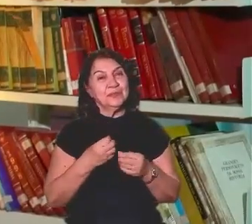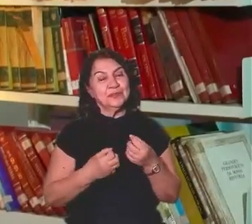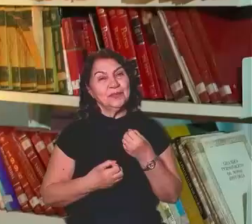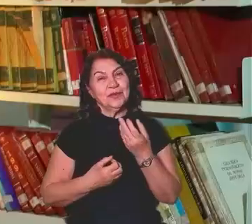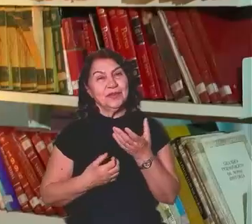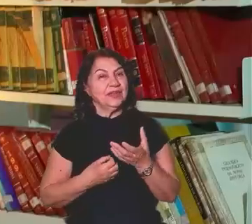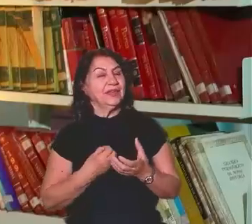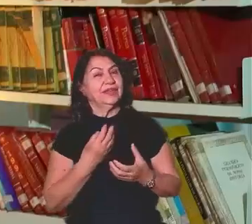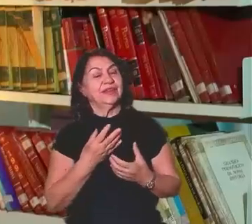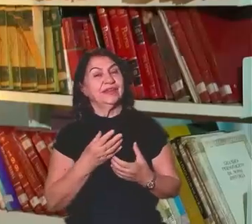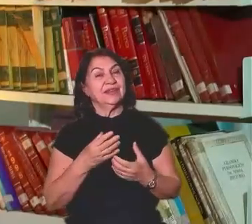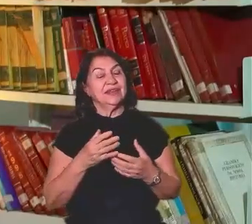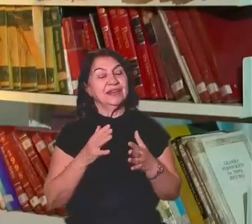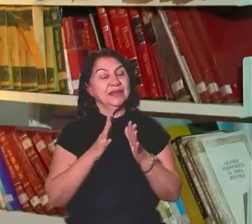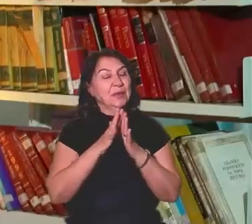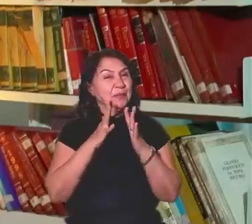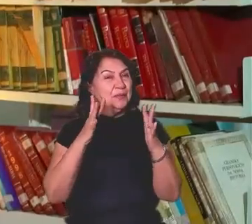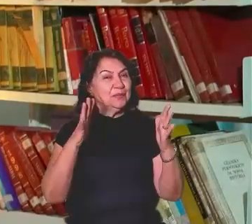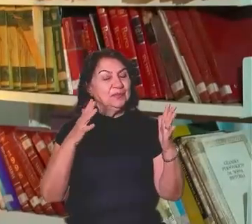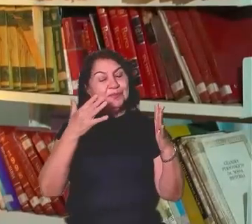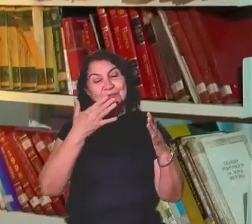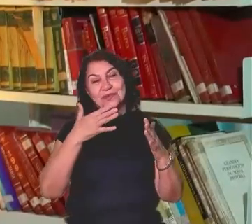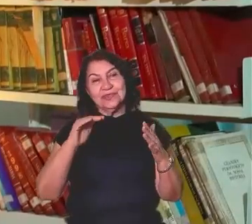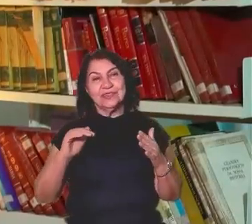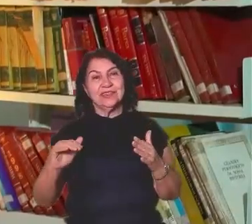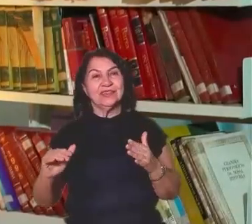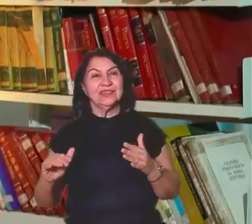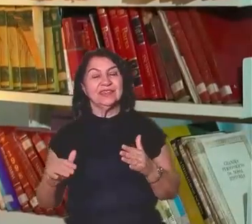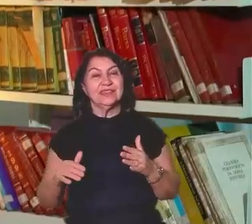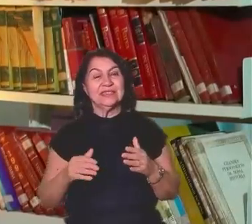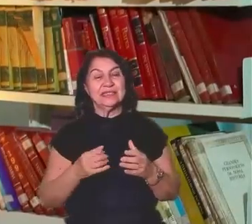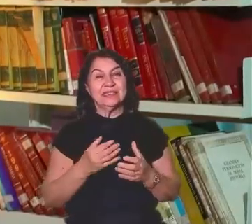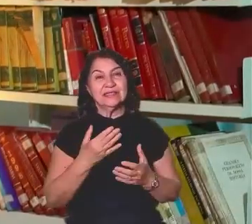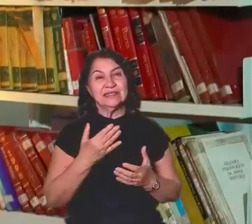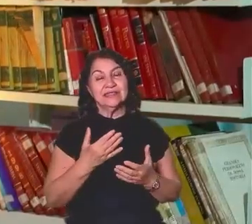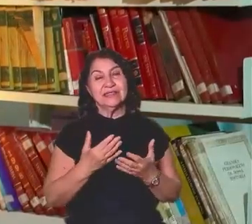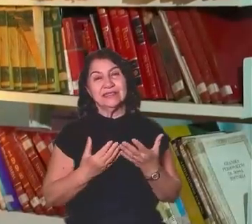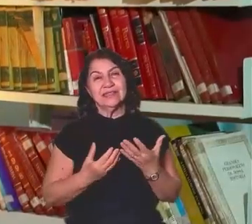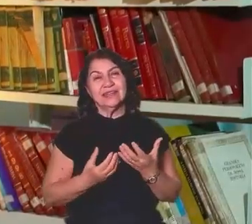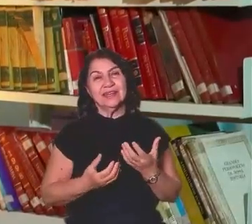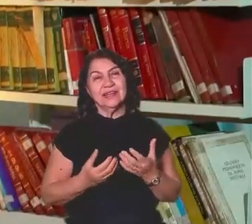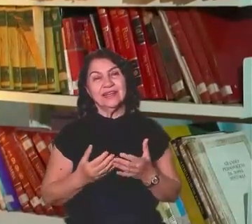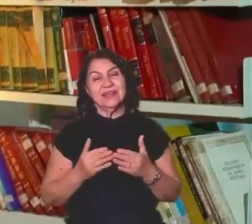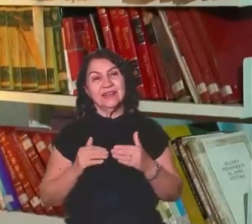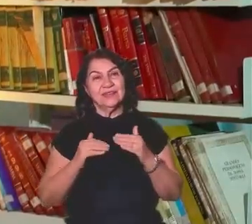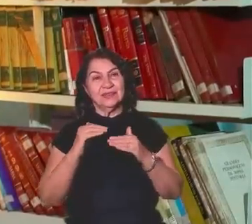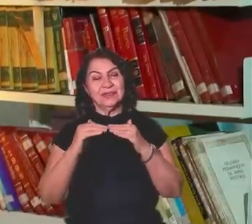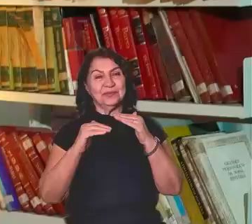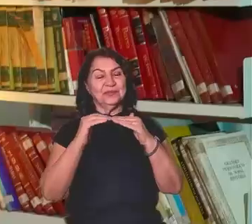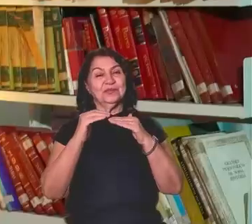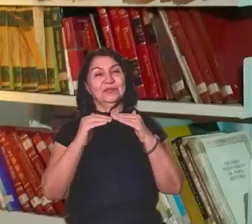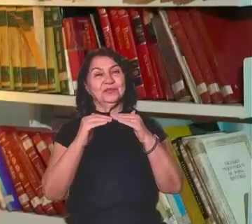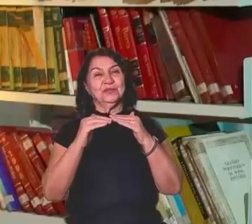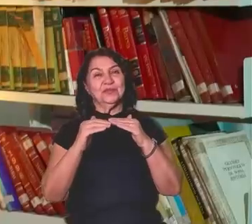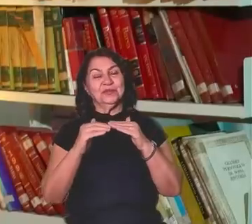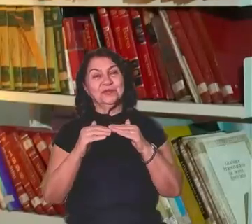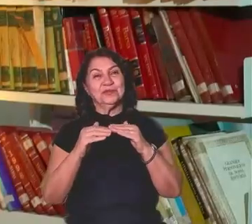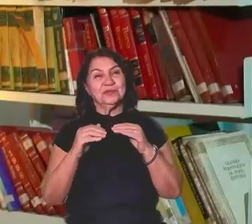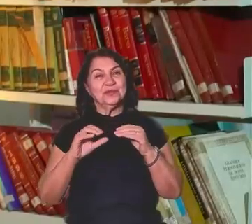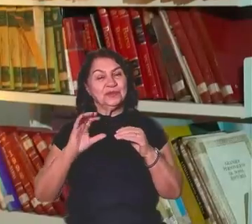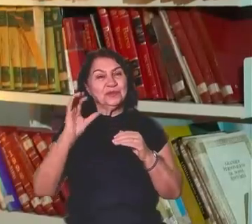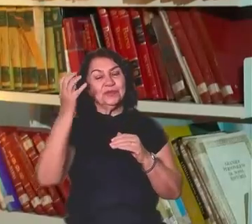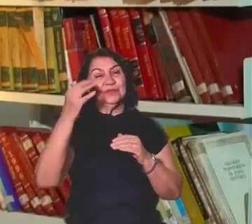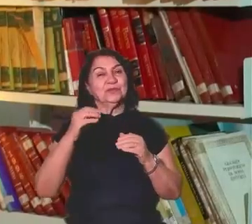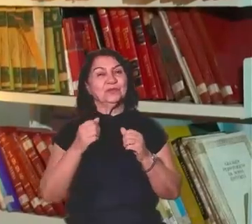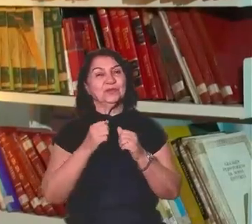tenho certeza que o brilho das crianças que alimenta isso. Eu sei porque eu tenho esse prazer isso acontece